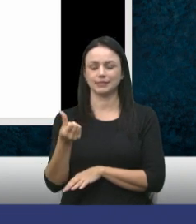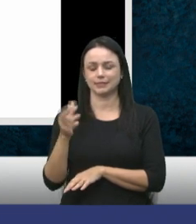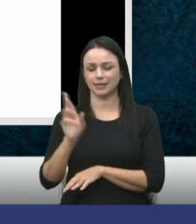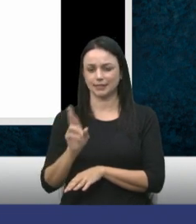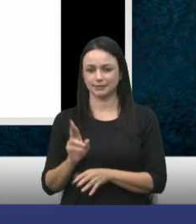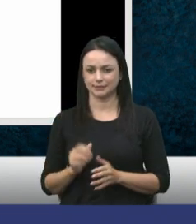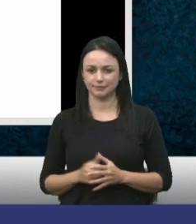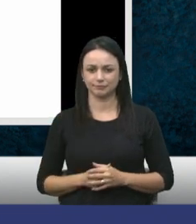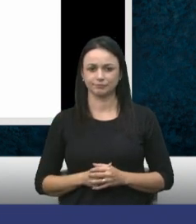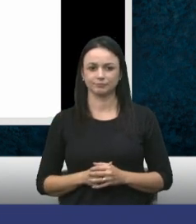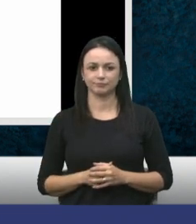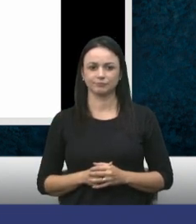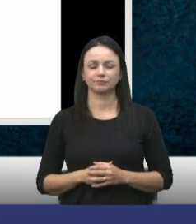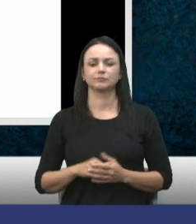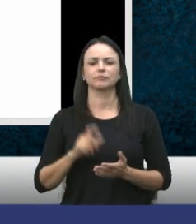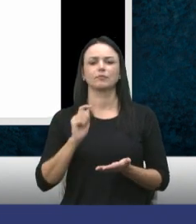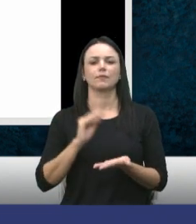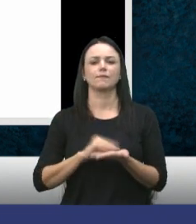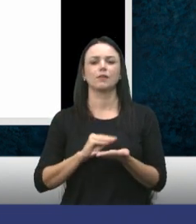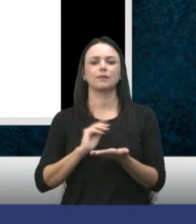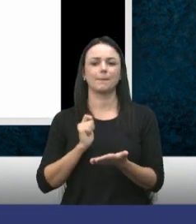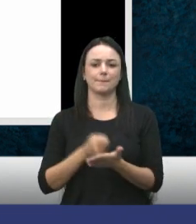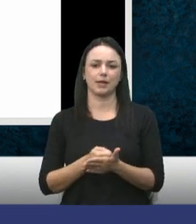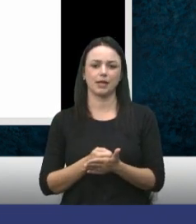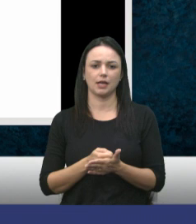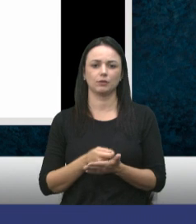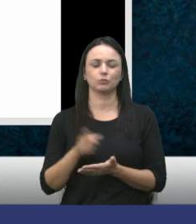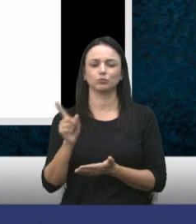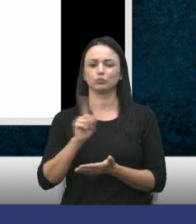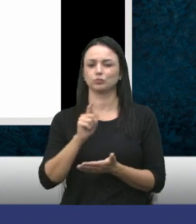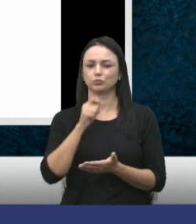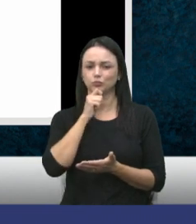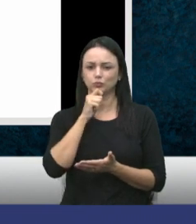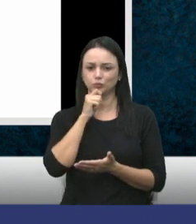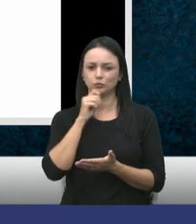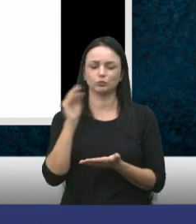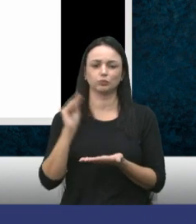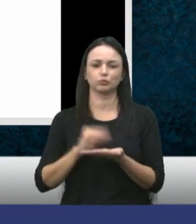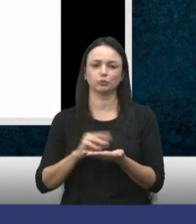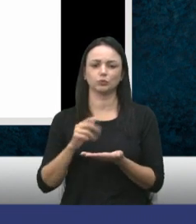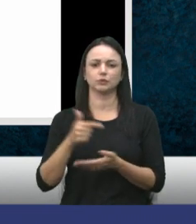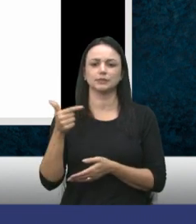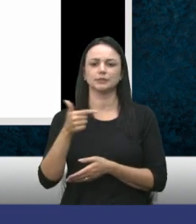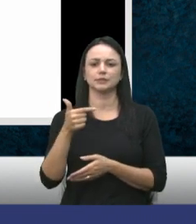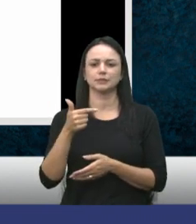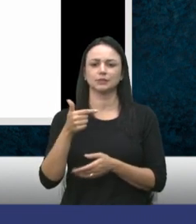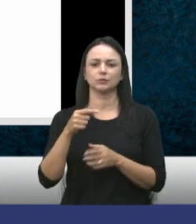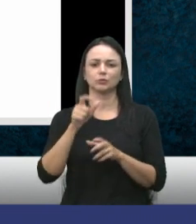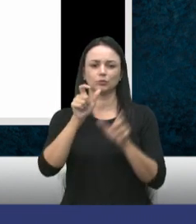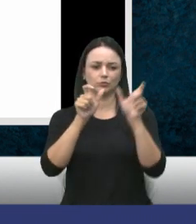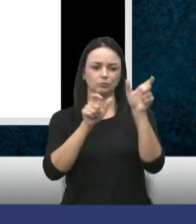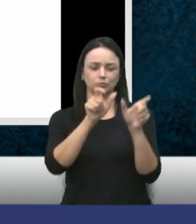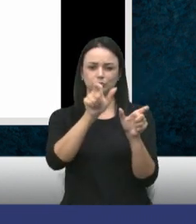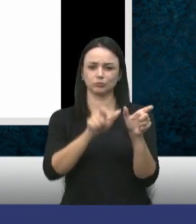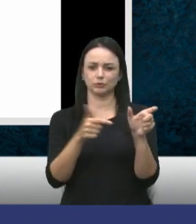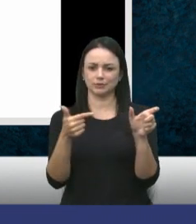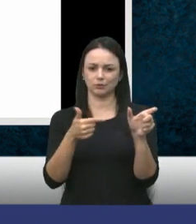950.376. Os restos a pagar não processados, a segunda coluna, tínhamos no início do ano R$